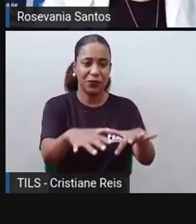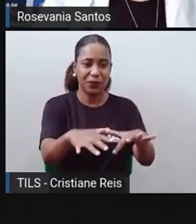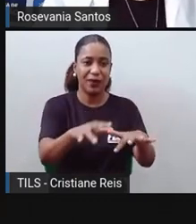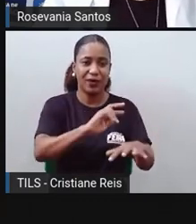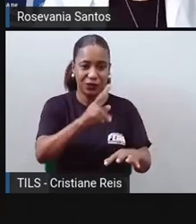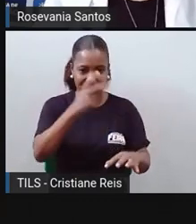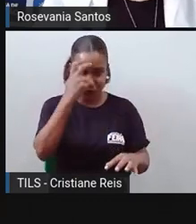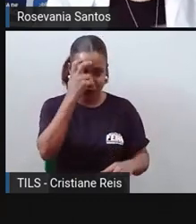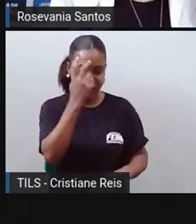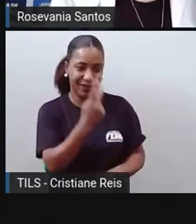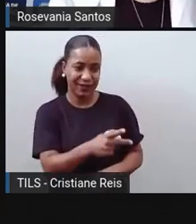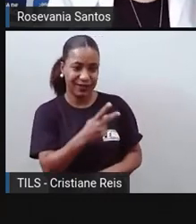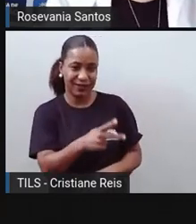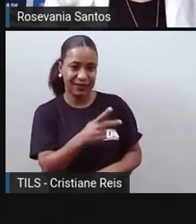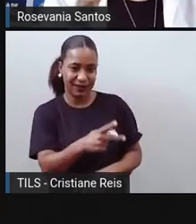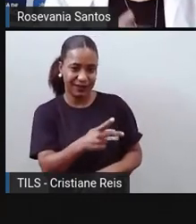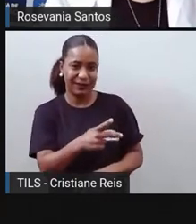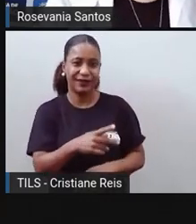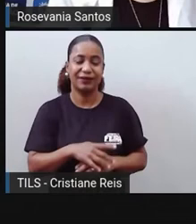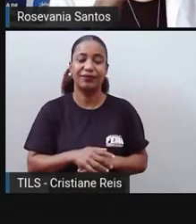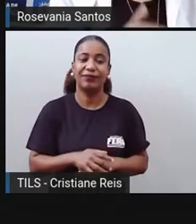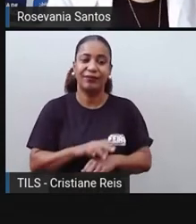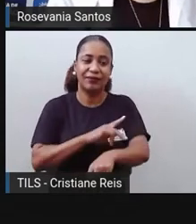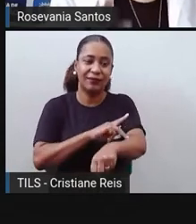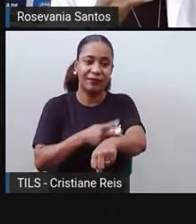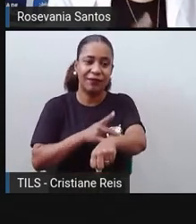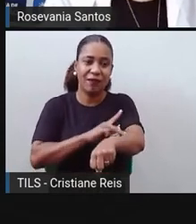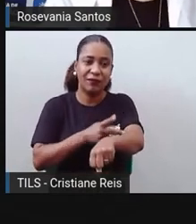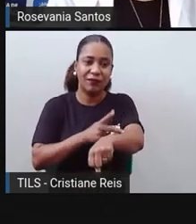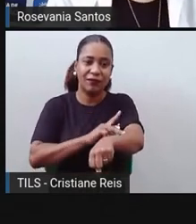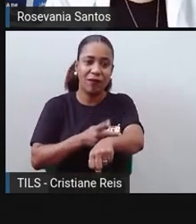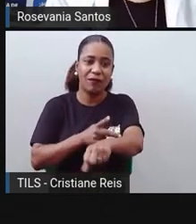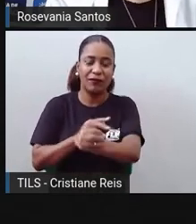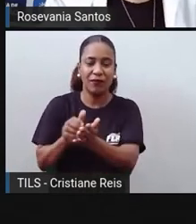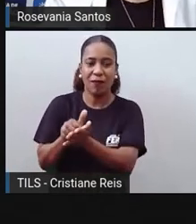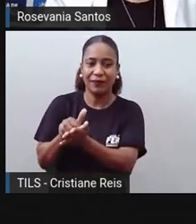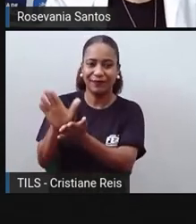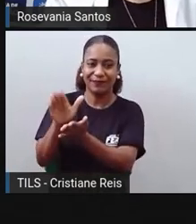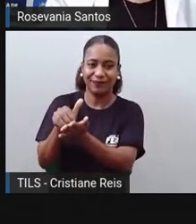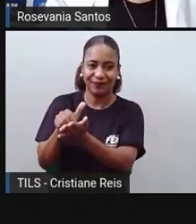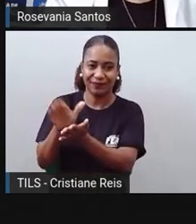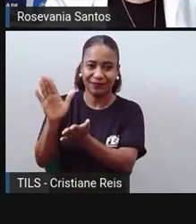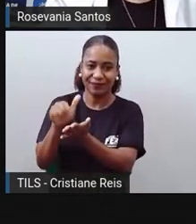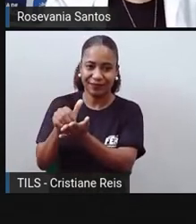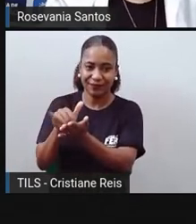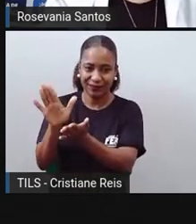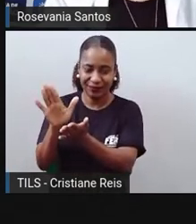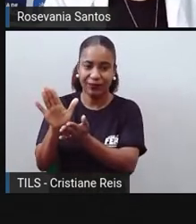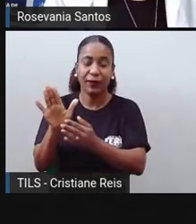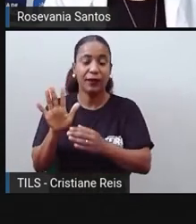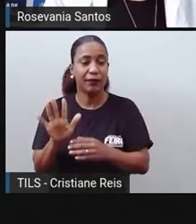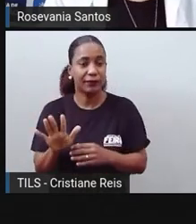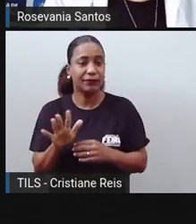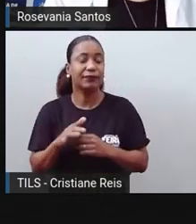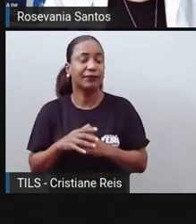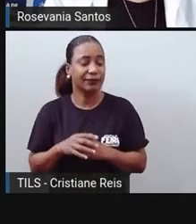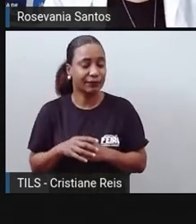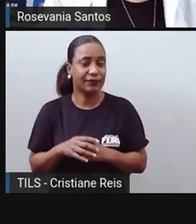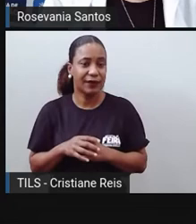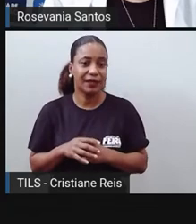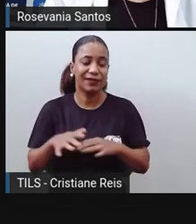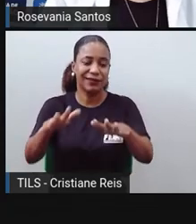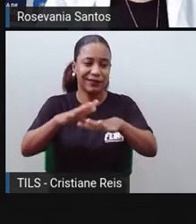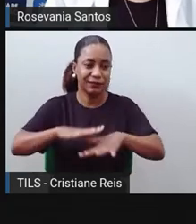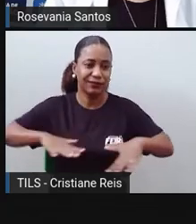criando sanções, os palestinos eles foram sendo expulsos daí desse espaço. Que, na realidade, a